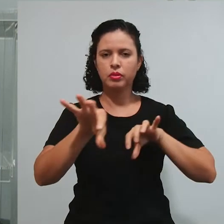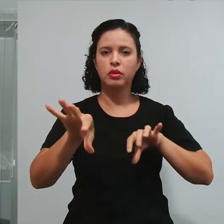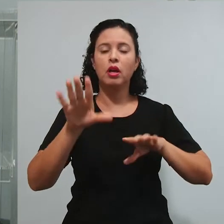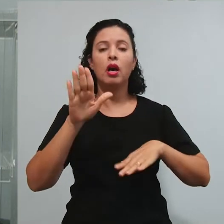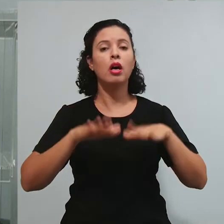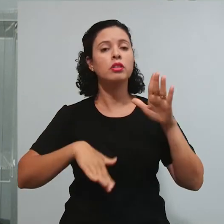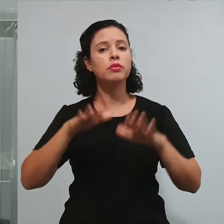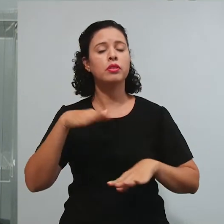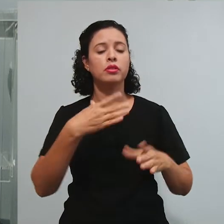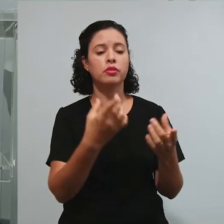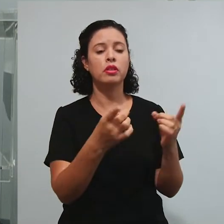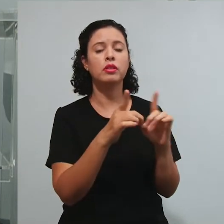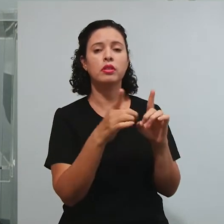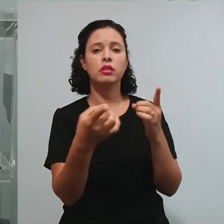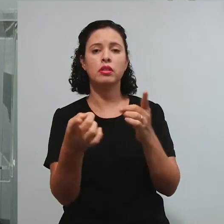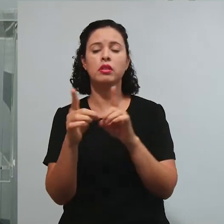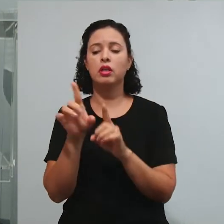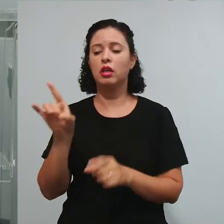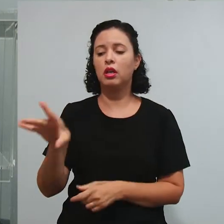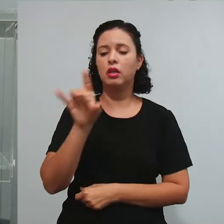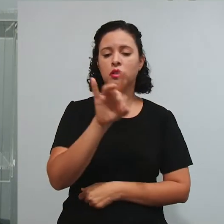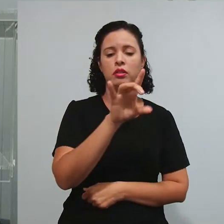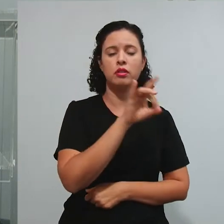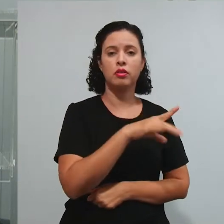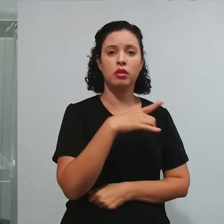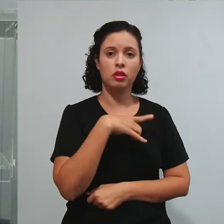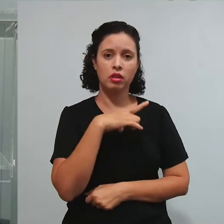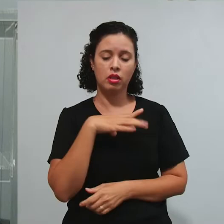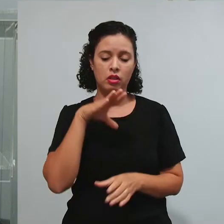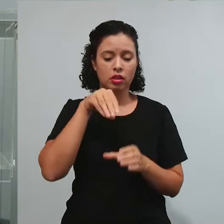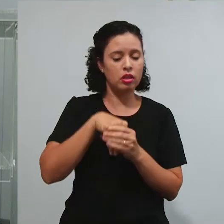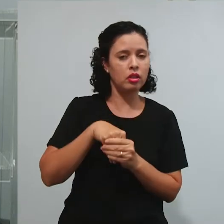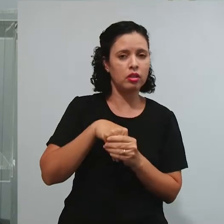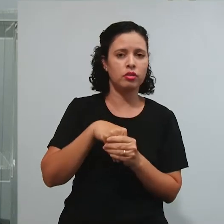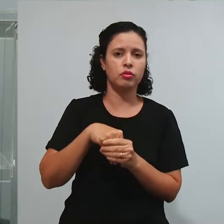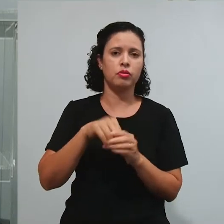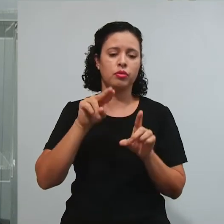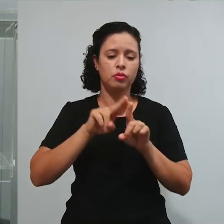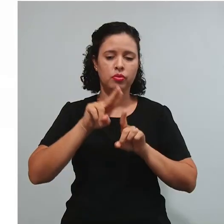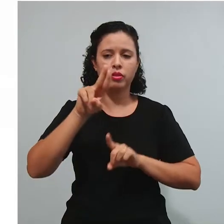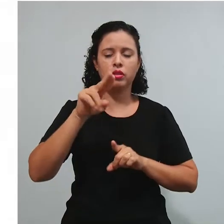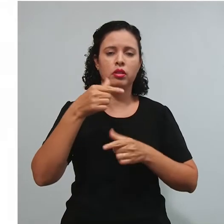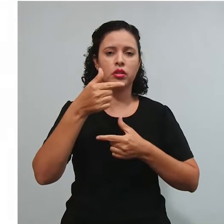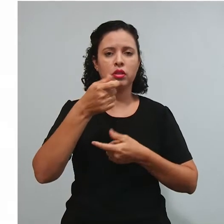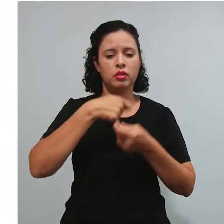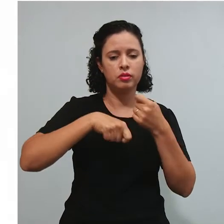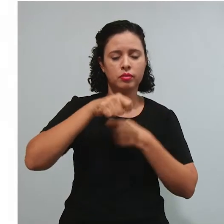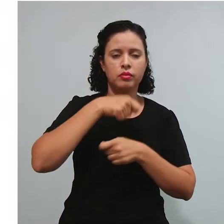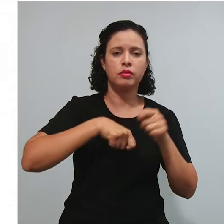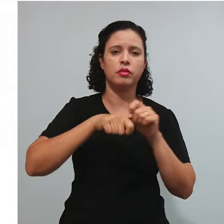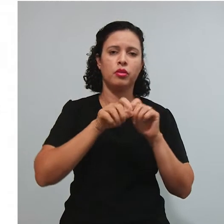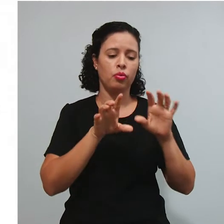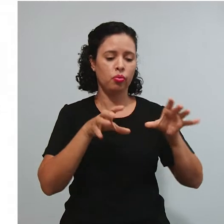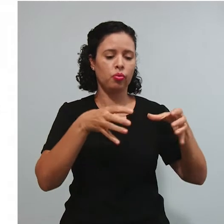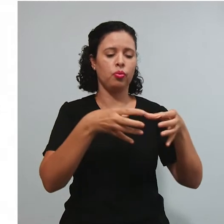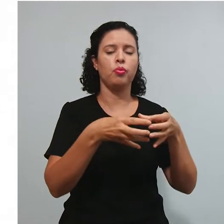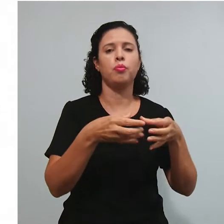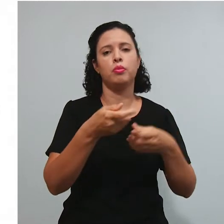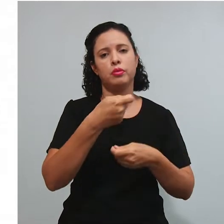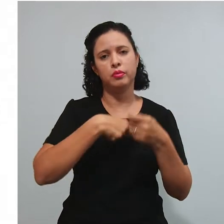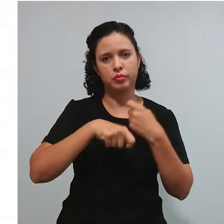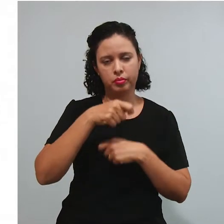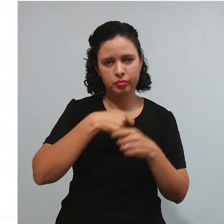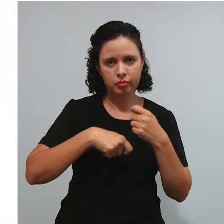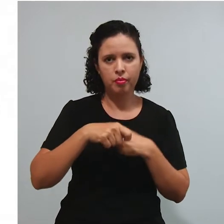vezes esses departamentos são divididos em unidades administrativas ou seções